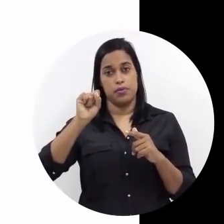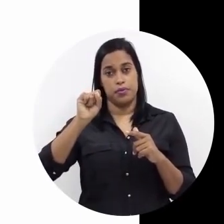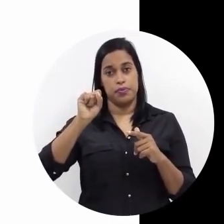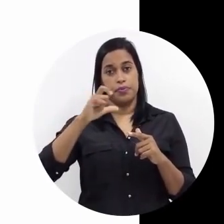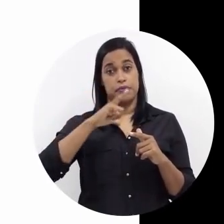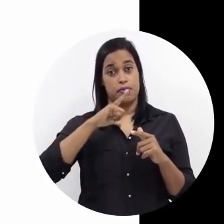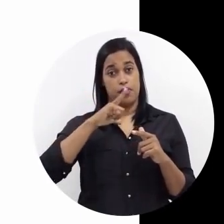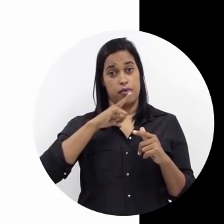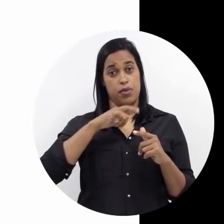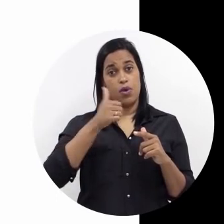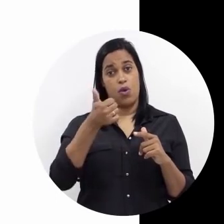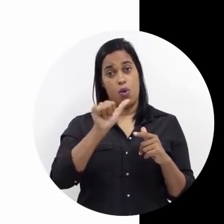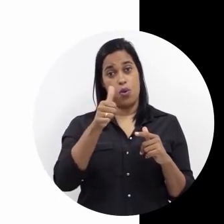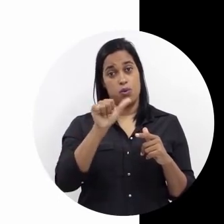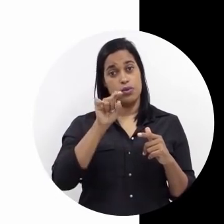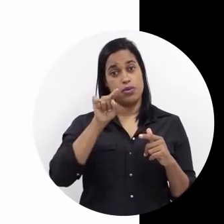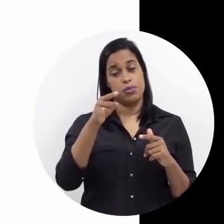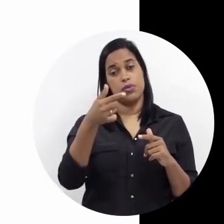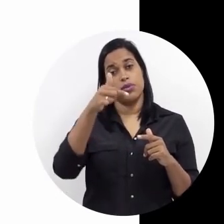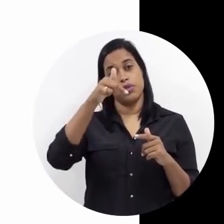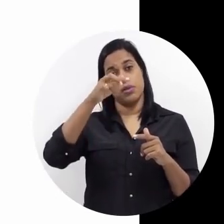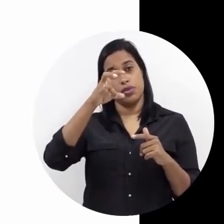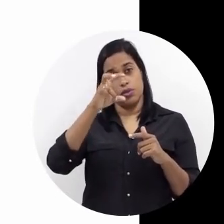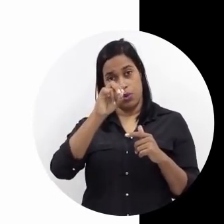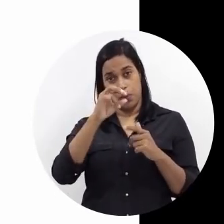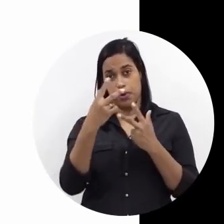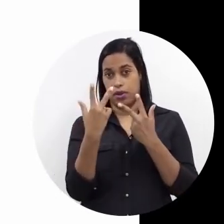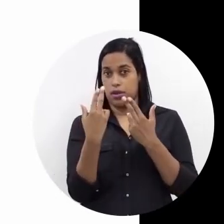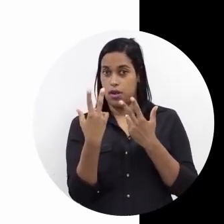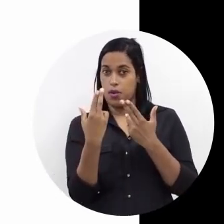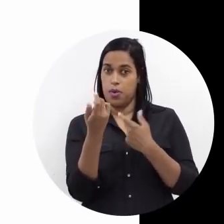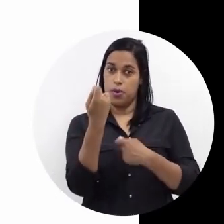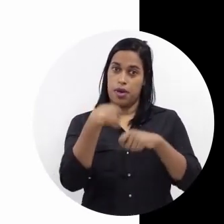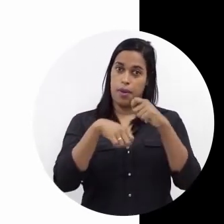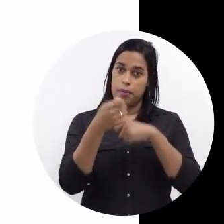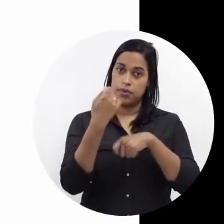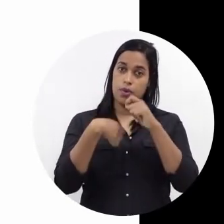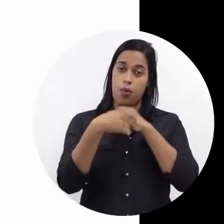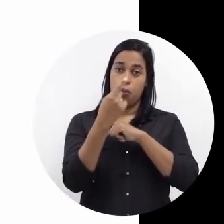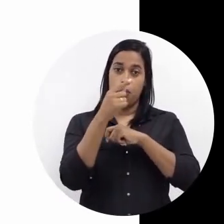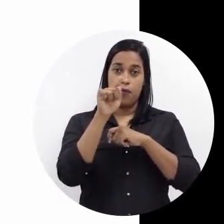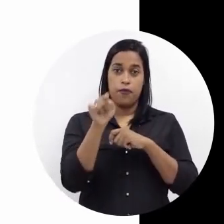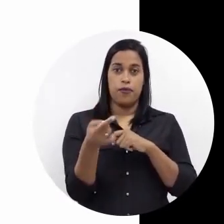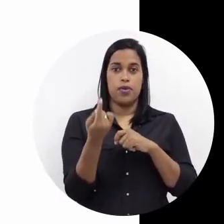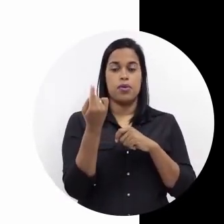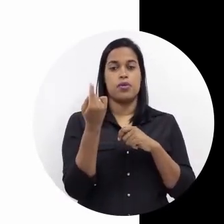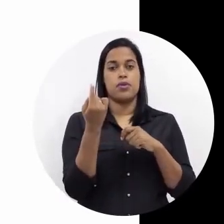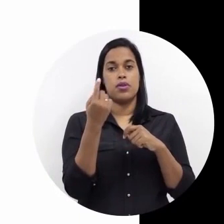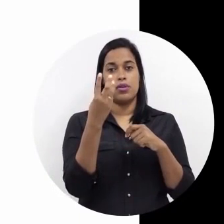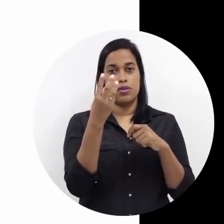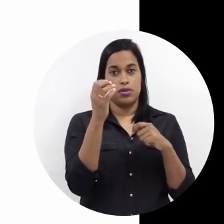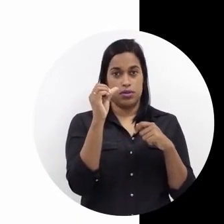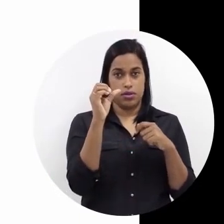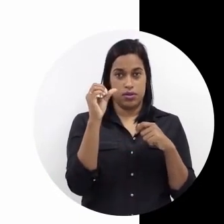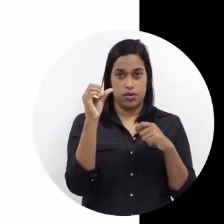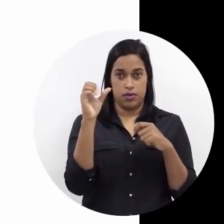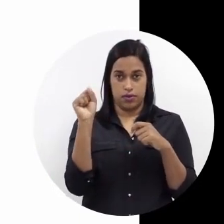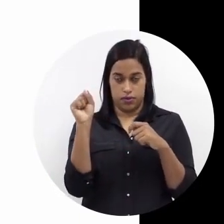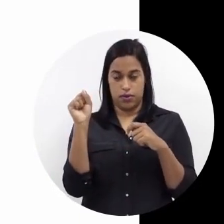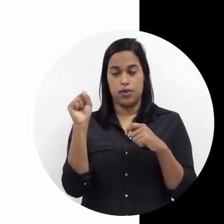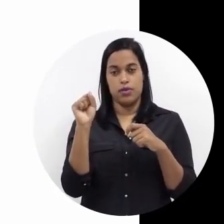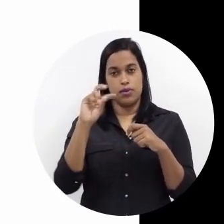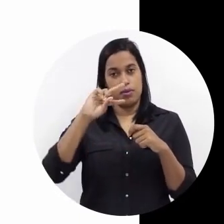Teremos, então, R 11.750 igual ao capital que multiplica 1,3998